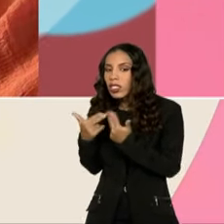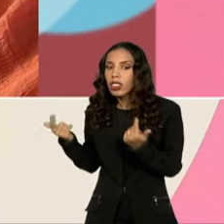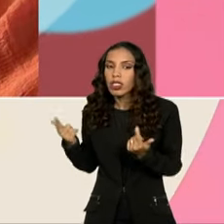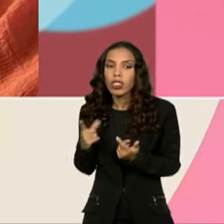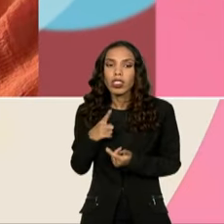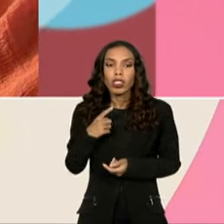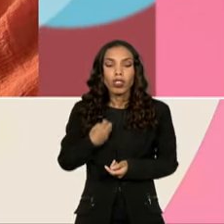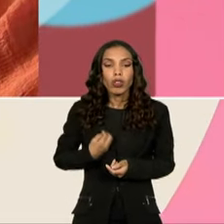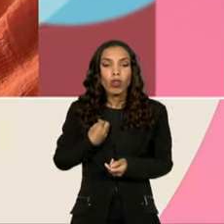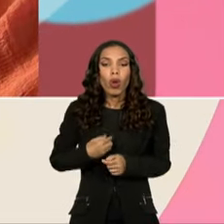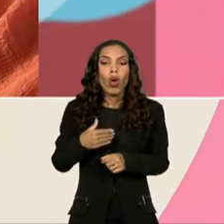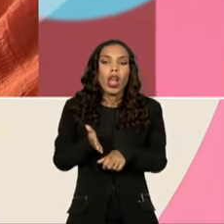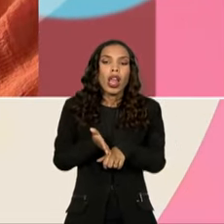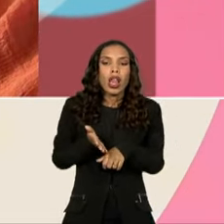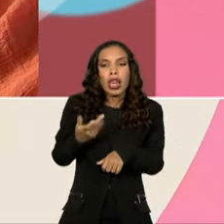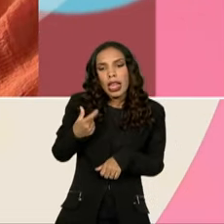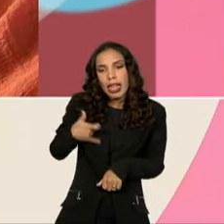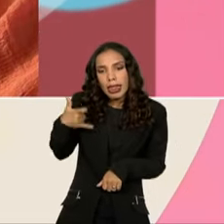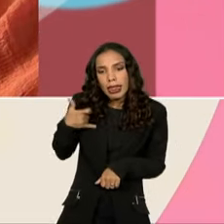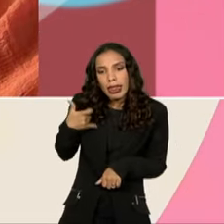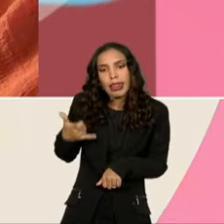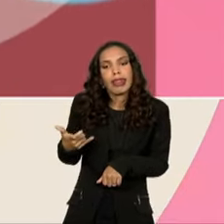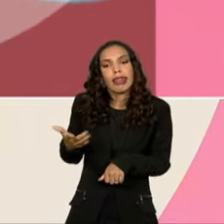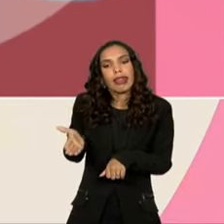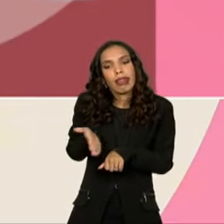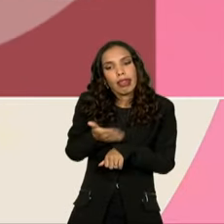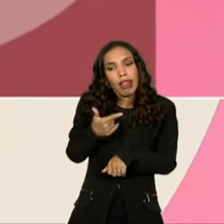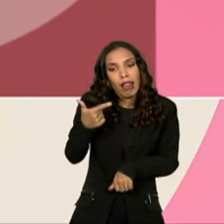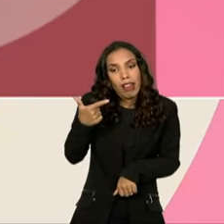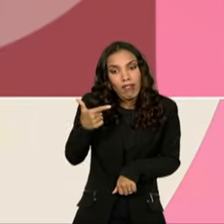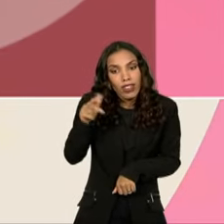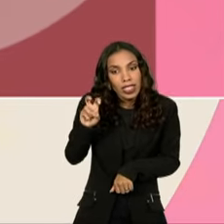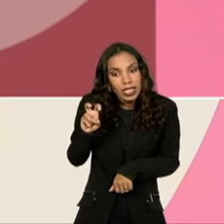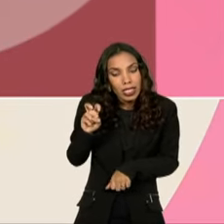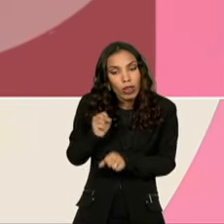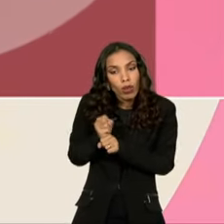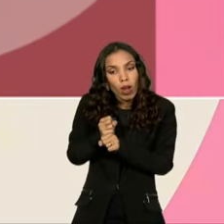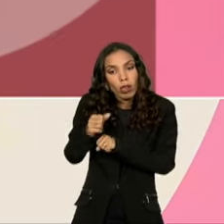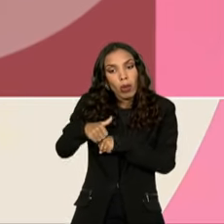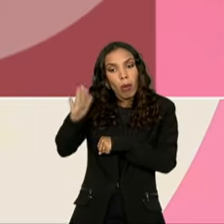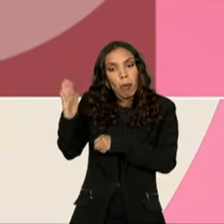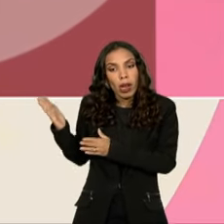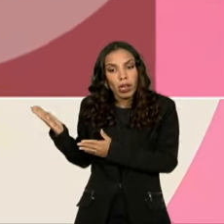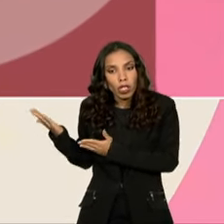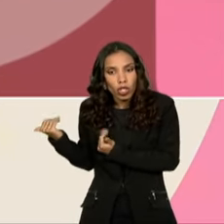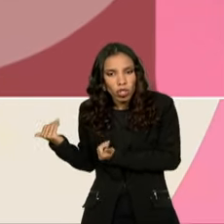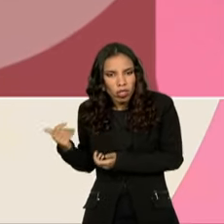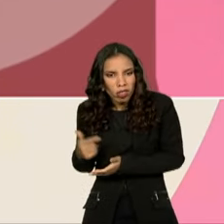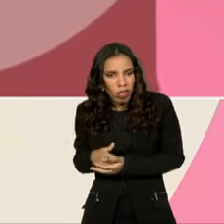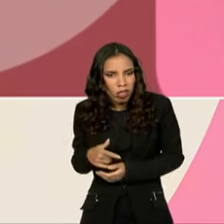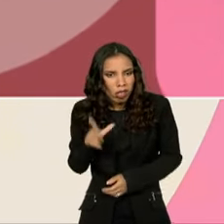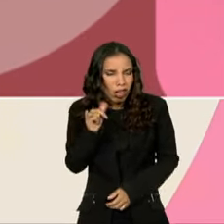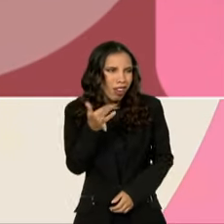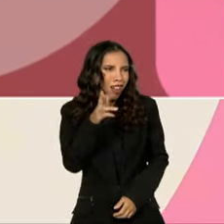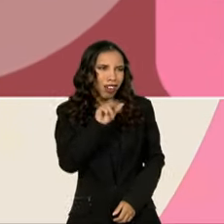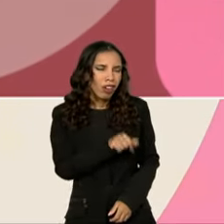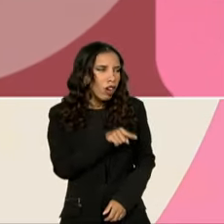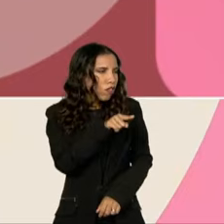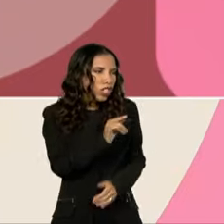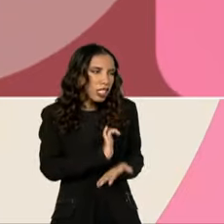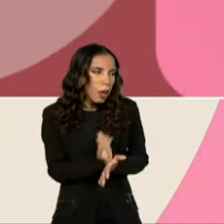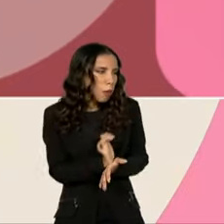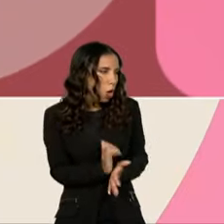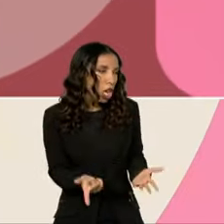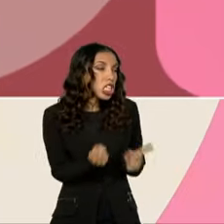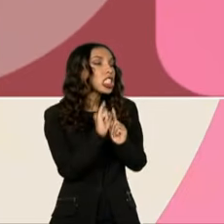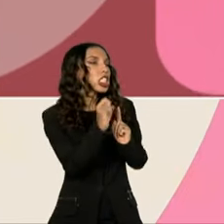uma questão, porque ele é muito mais novo, ele tem... Aí eu falei, ele tem 25 anos menos que eu. Aí a Laura olhou e falou assim, mãe, você está sendo muito preconceituosa,